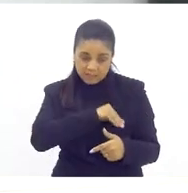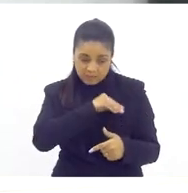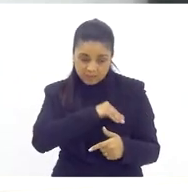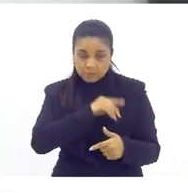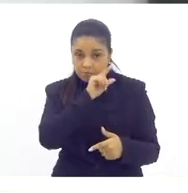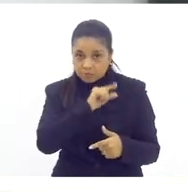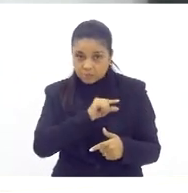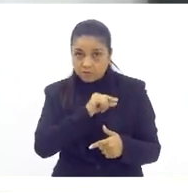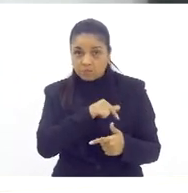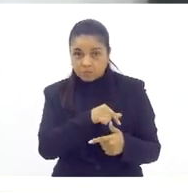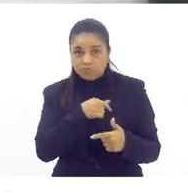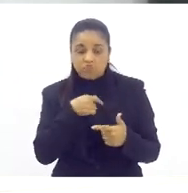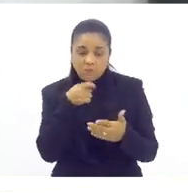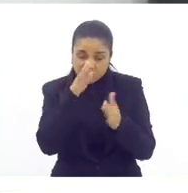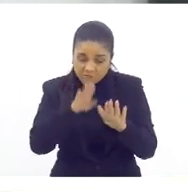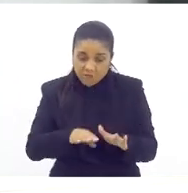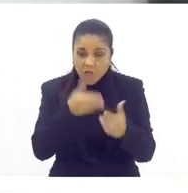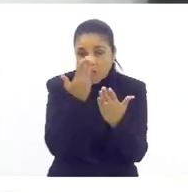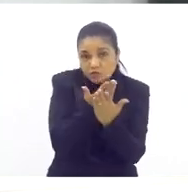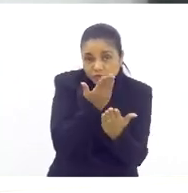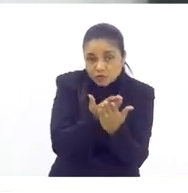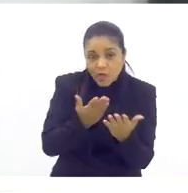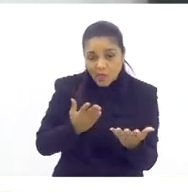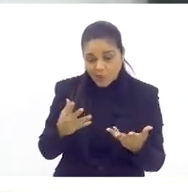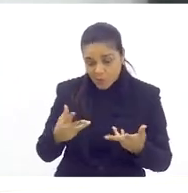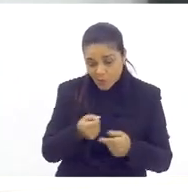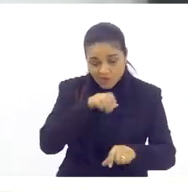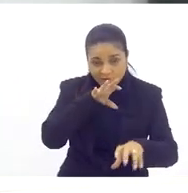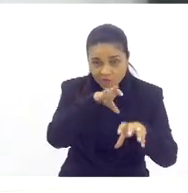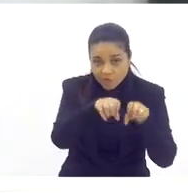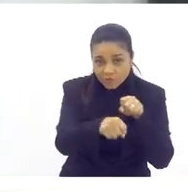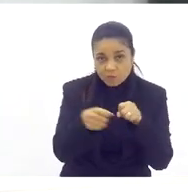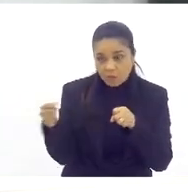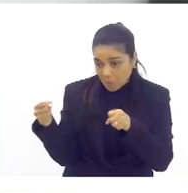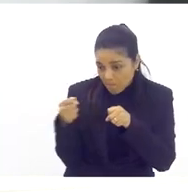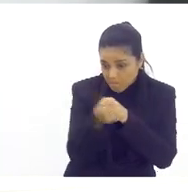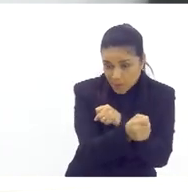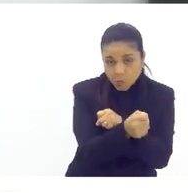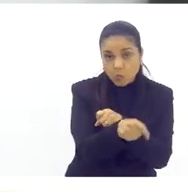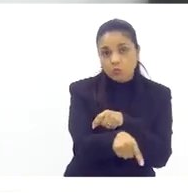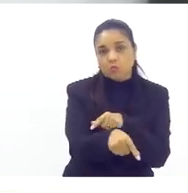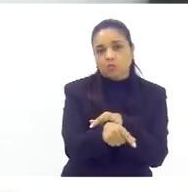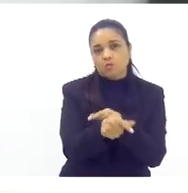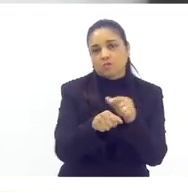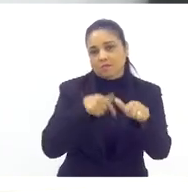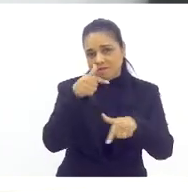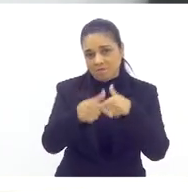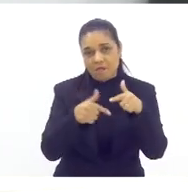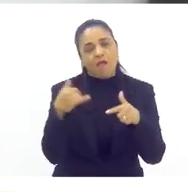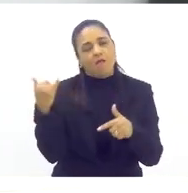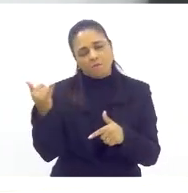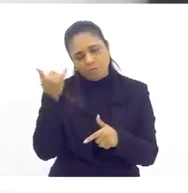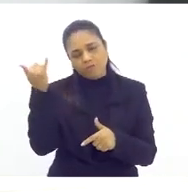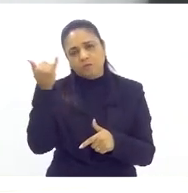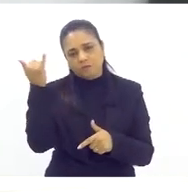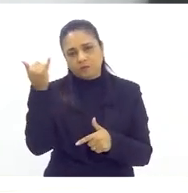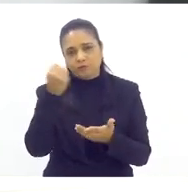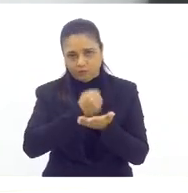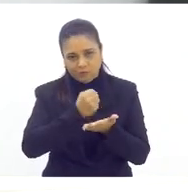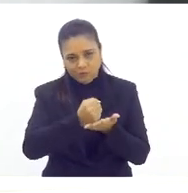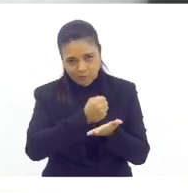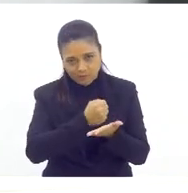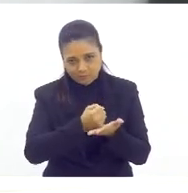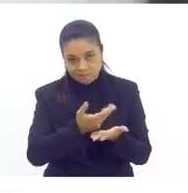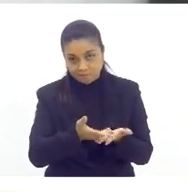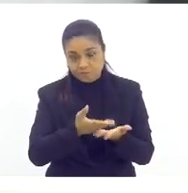para que eles possam ficar e estudar se qualificar e ir para o mercado de trabalho é algo extremamente importante né então